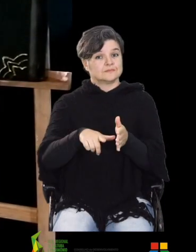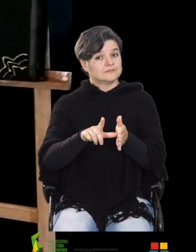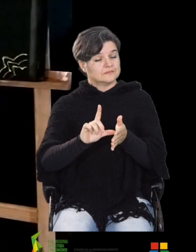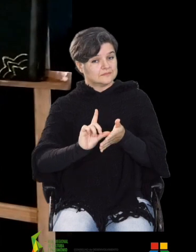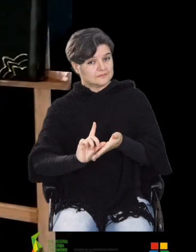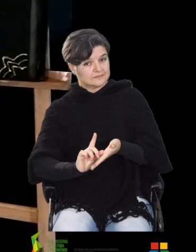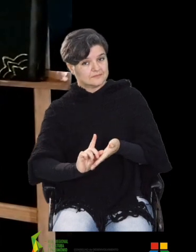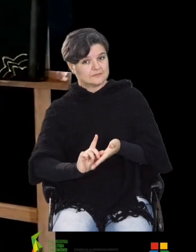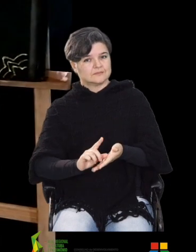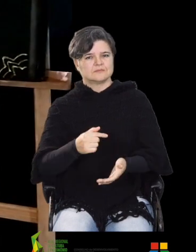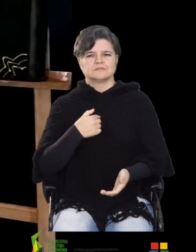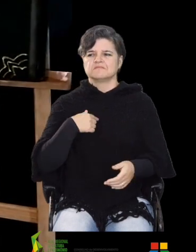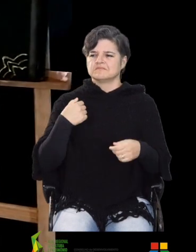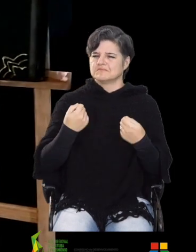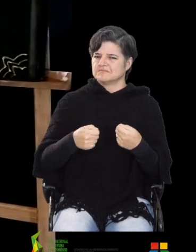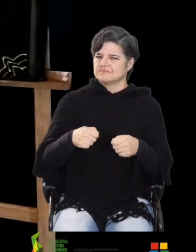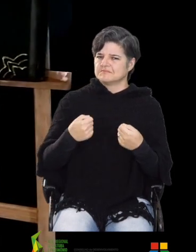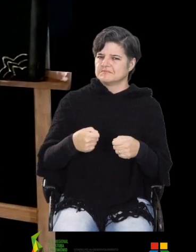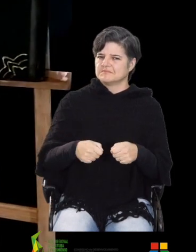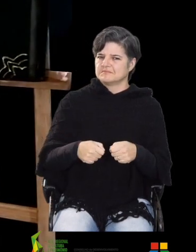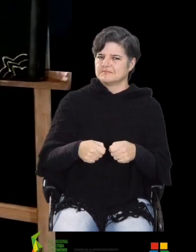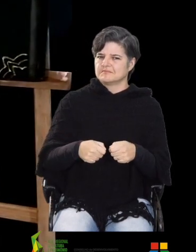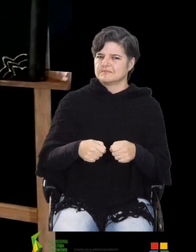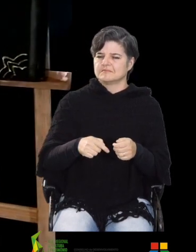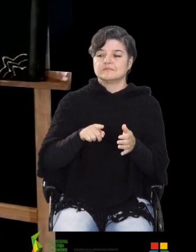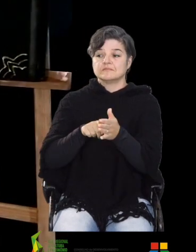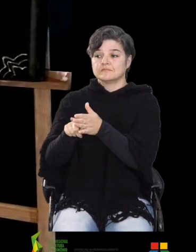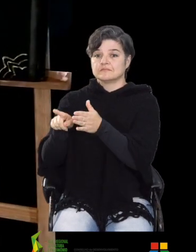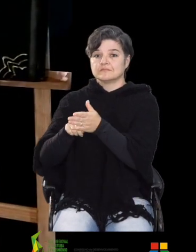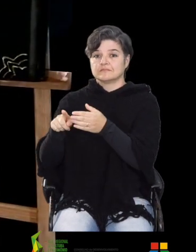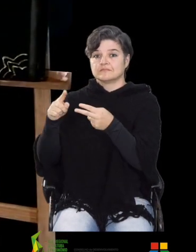eu preciso perguntar